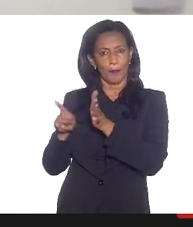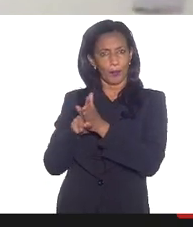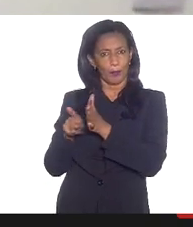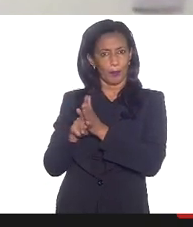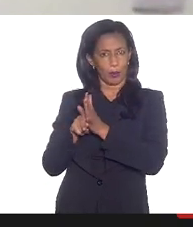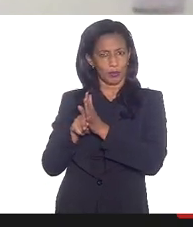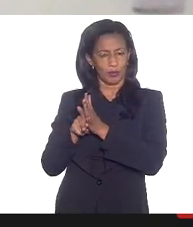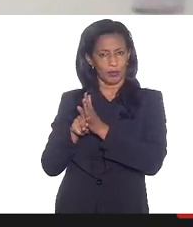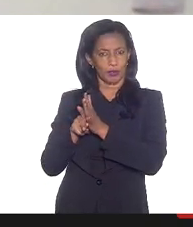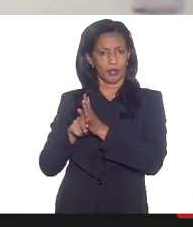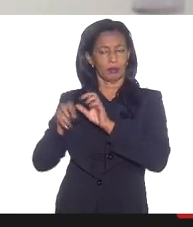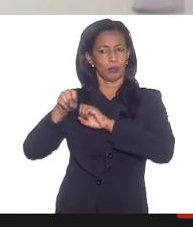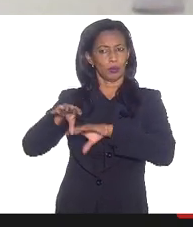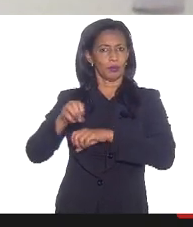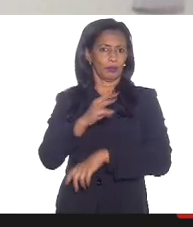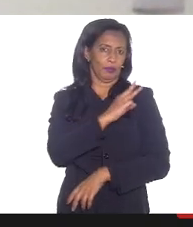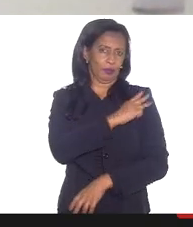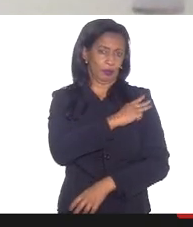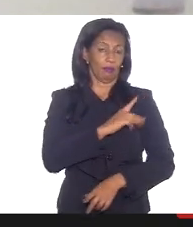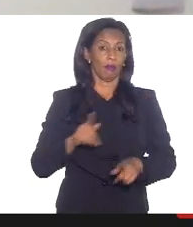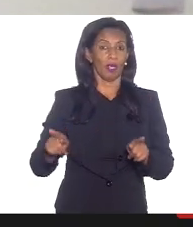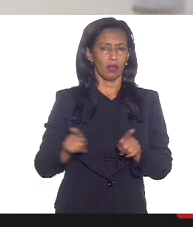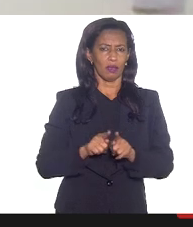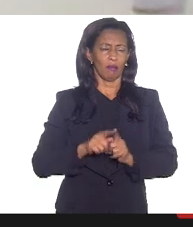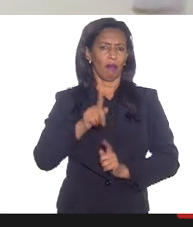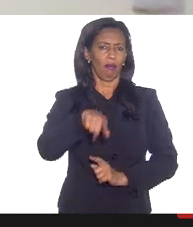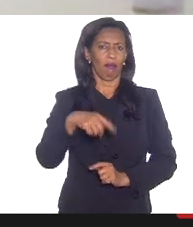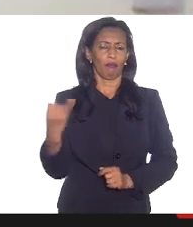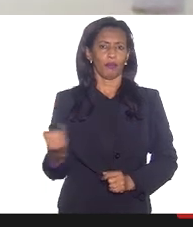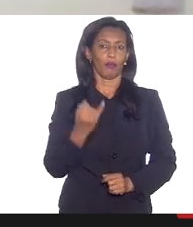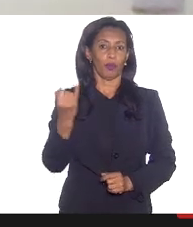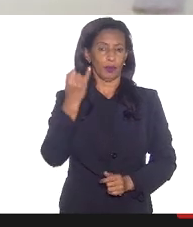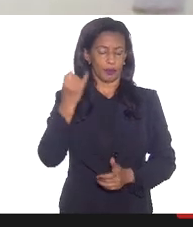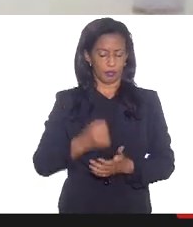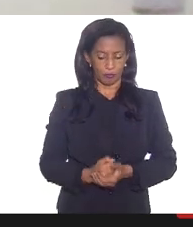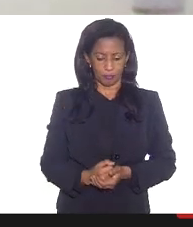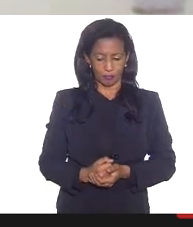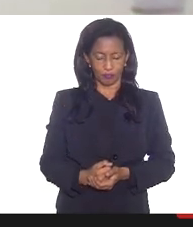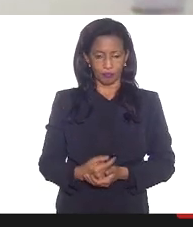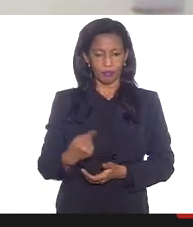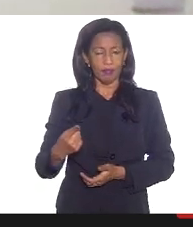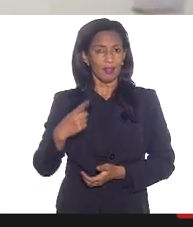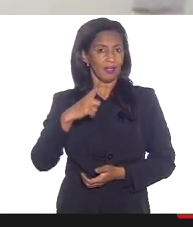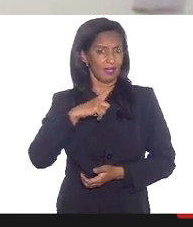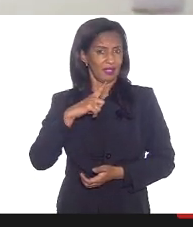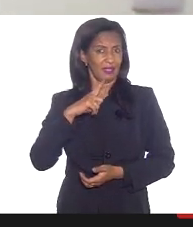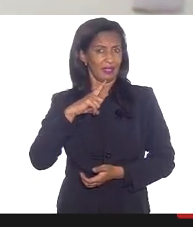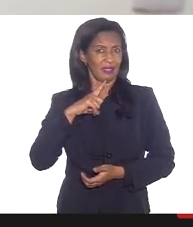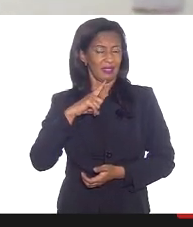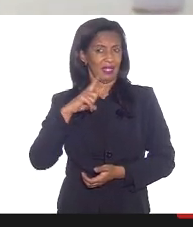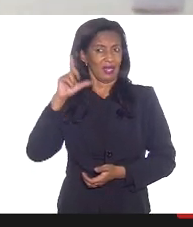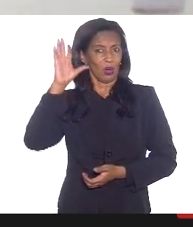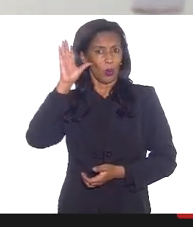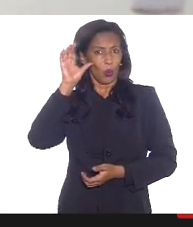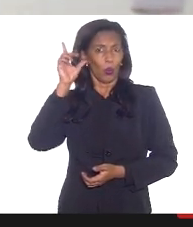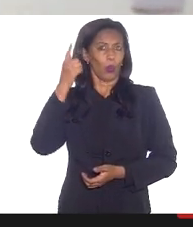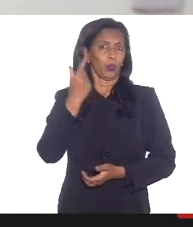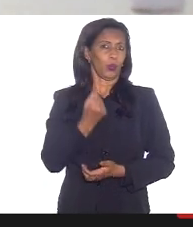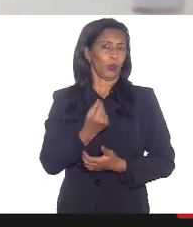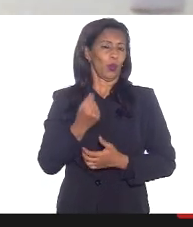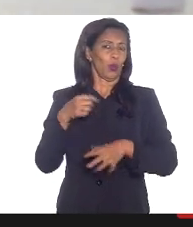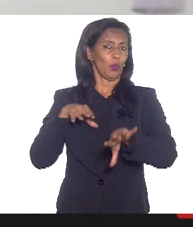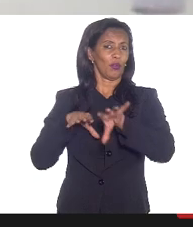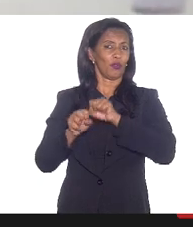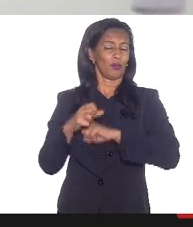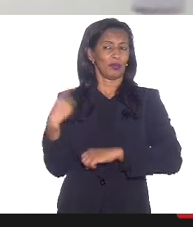médio. Além disso, né, é muito importante que esses itinerários guardem coerência com a formação geral, e